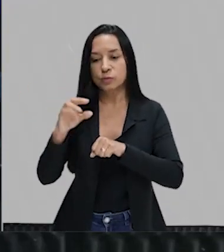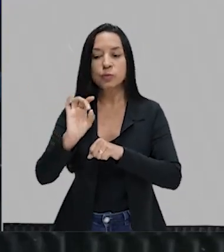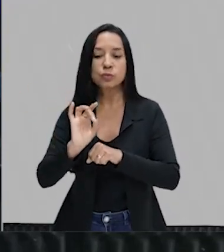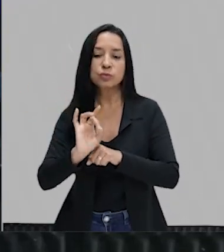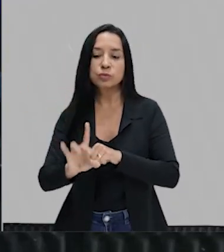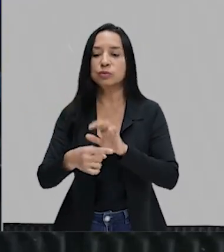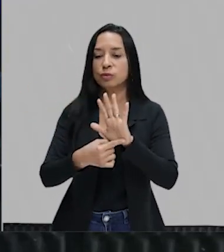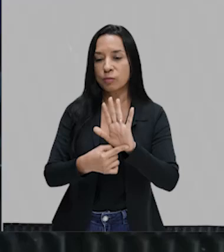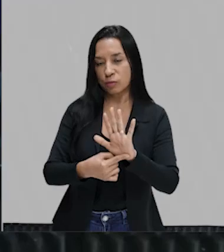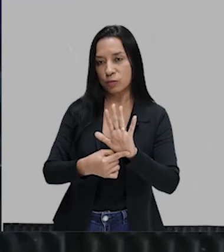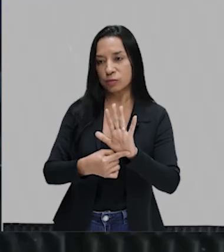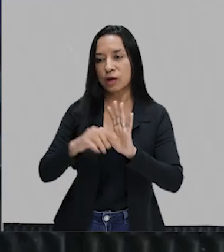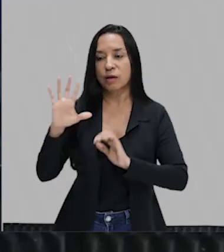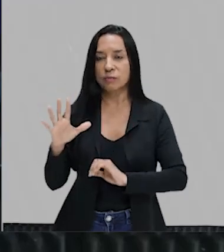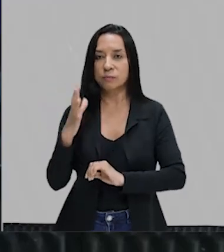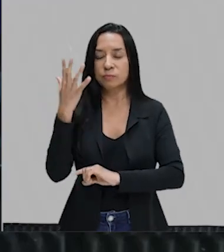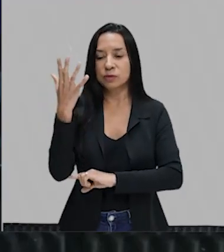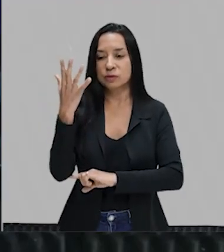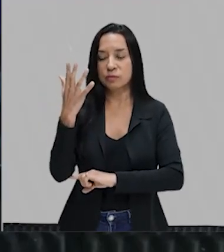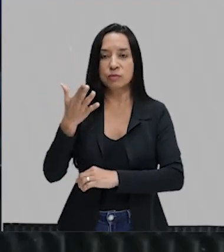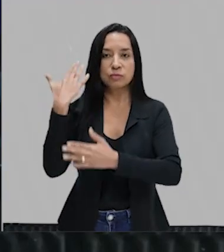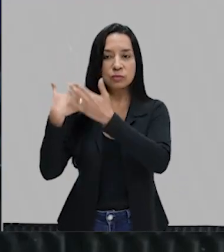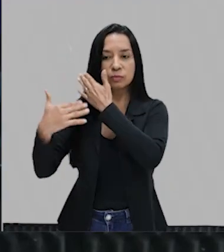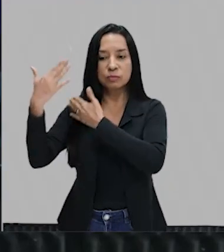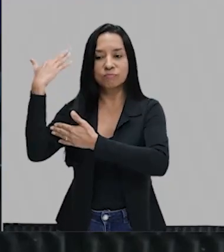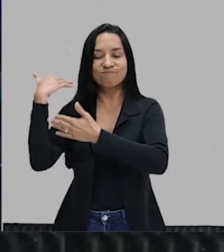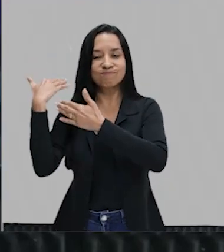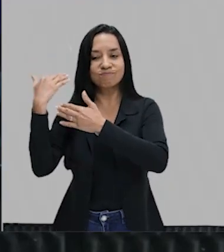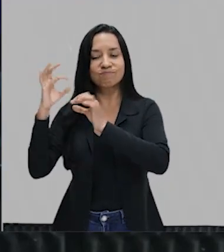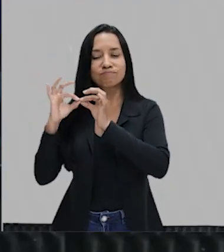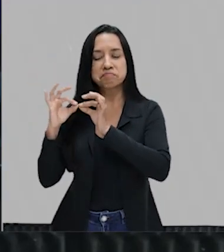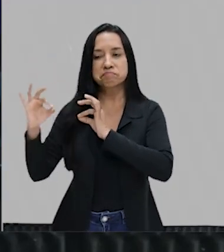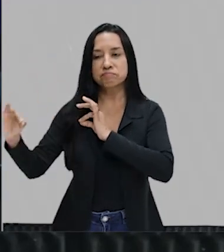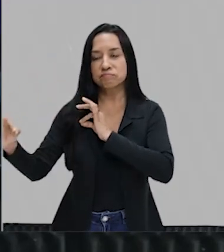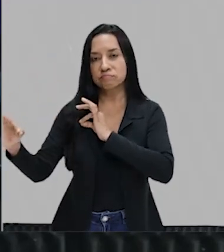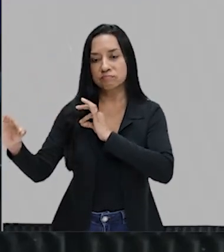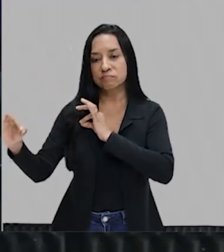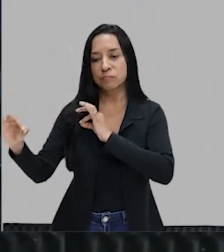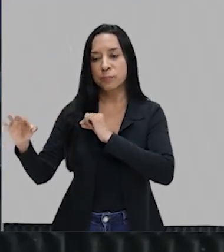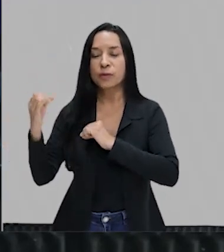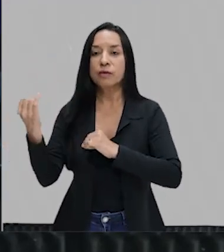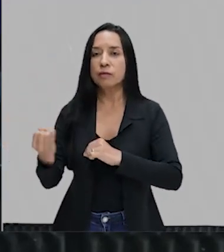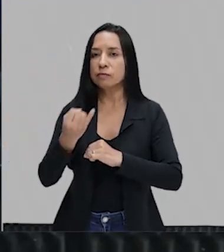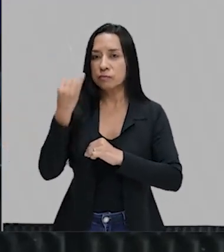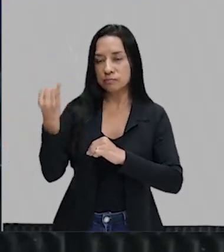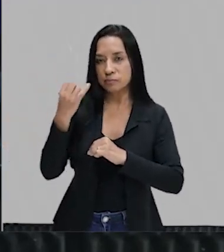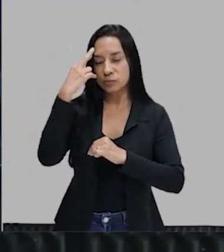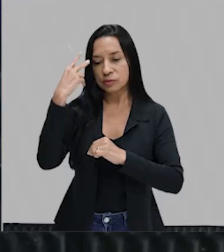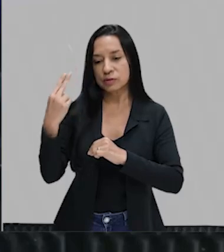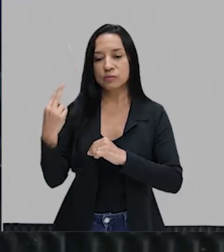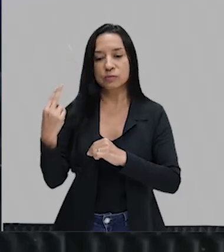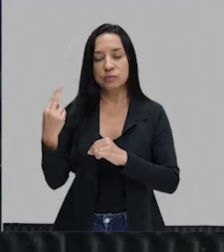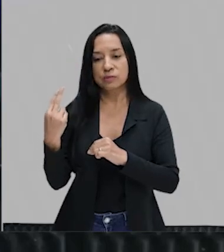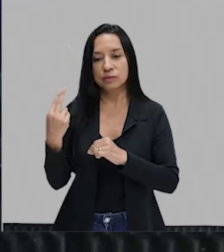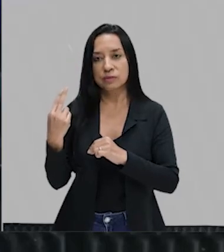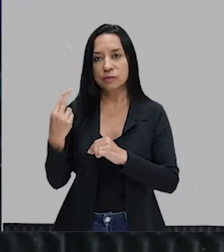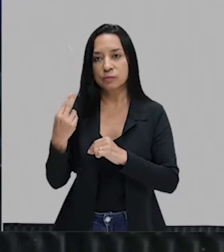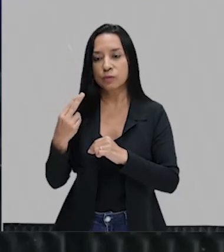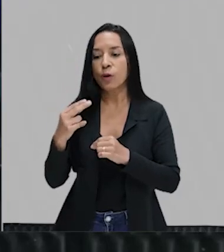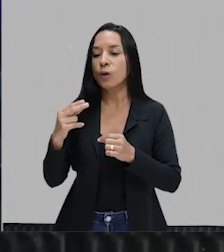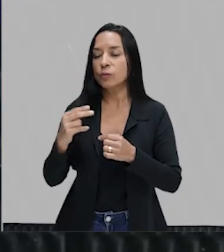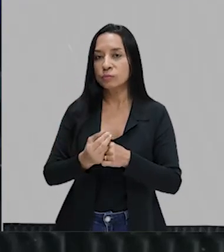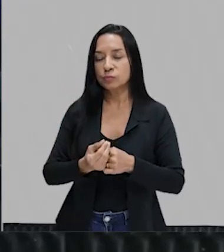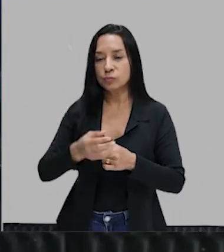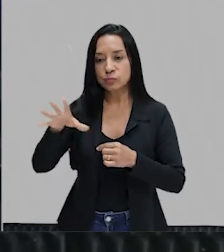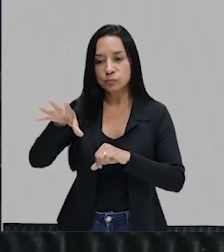determinados acontecimentos de um passado longínquo? Essa é a importância da história? Essa é a importância do conhecimento